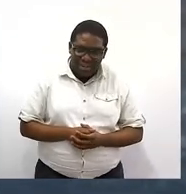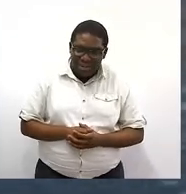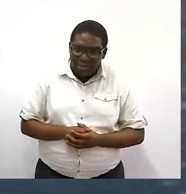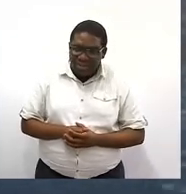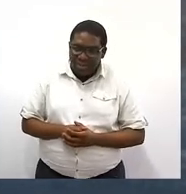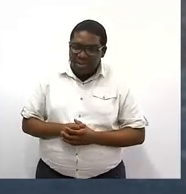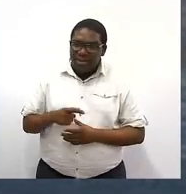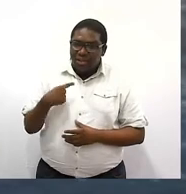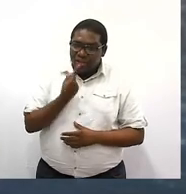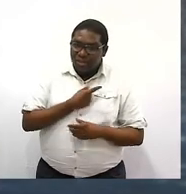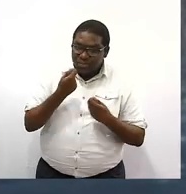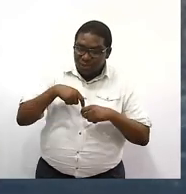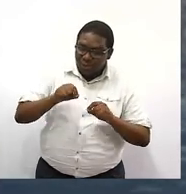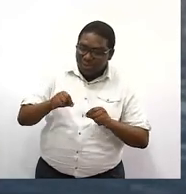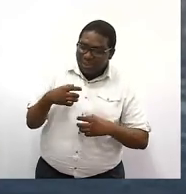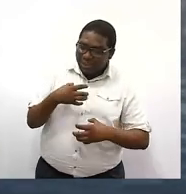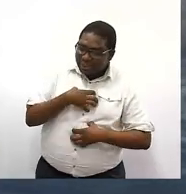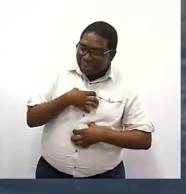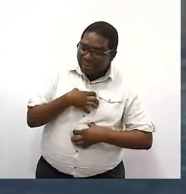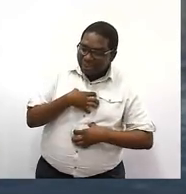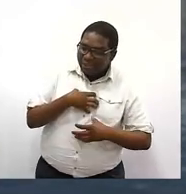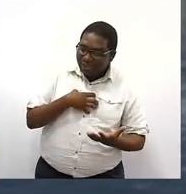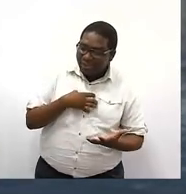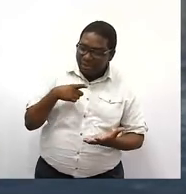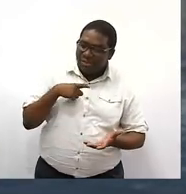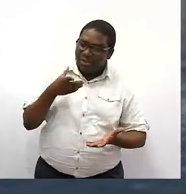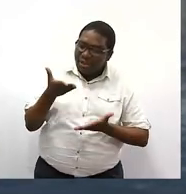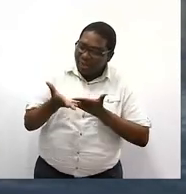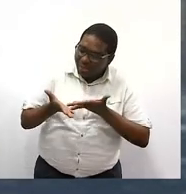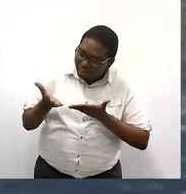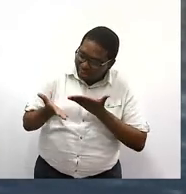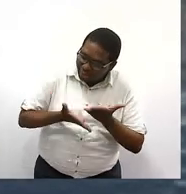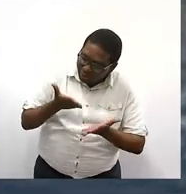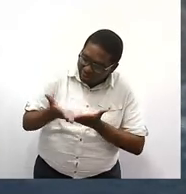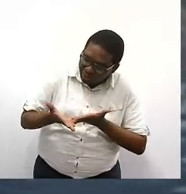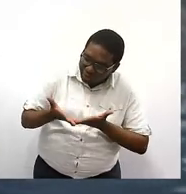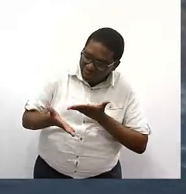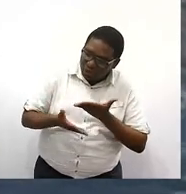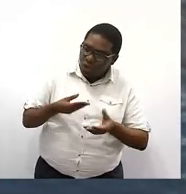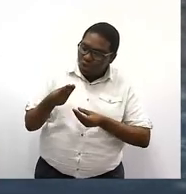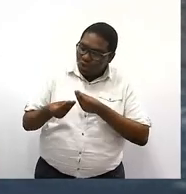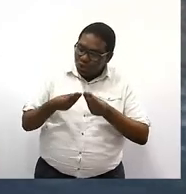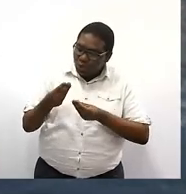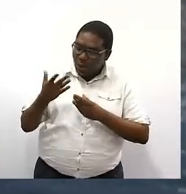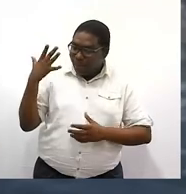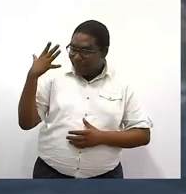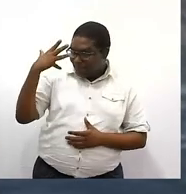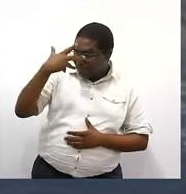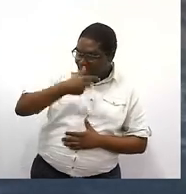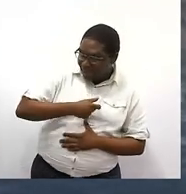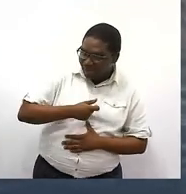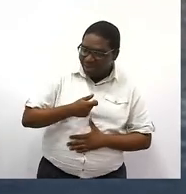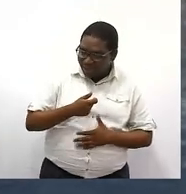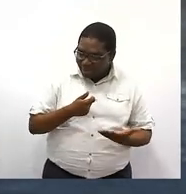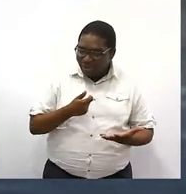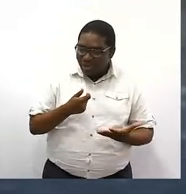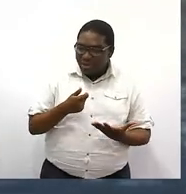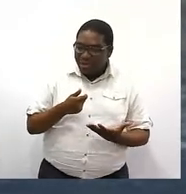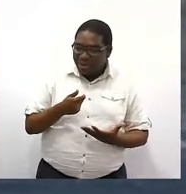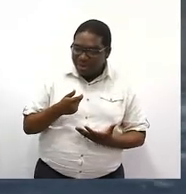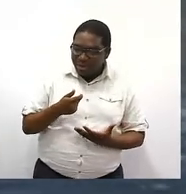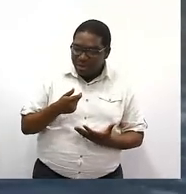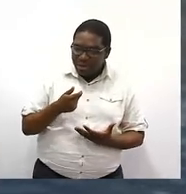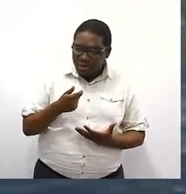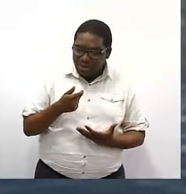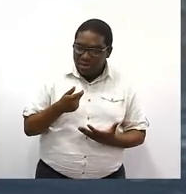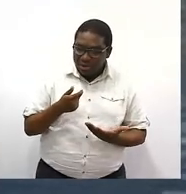sem vida, né? A feiura, não há plenitude da beleza. Nada sabia da chuva azul,